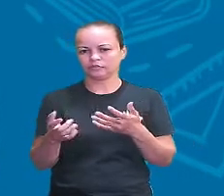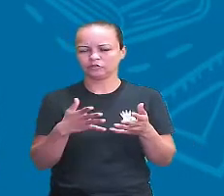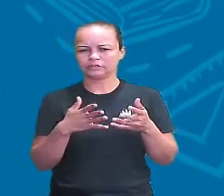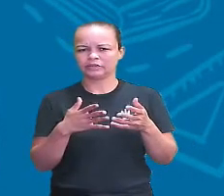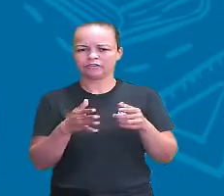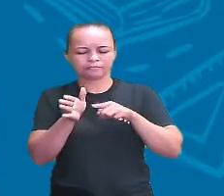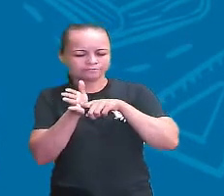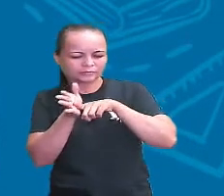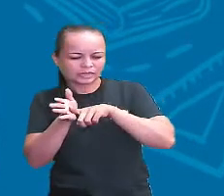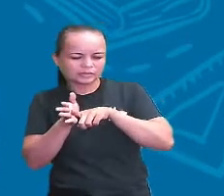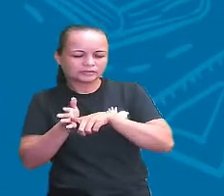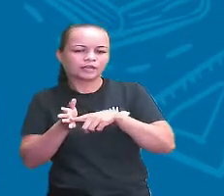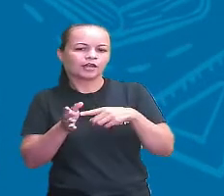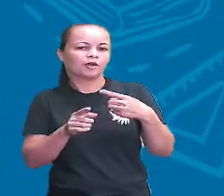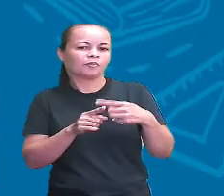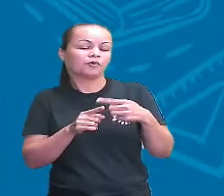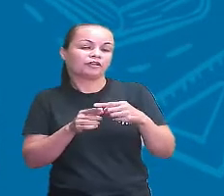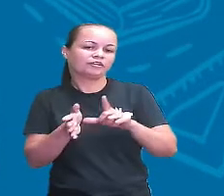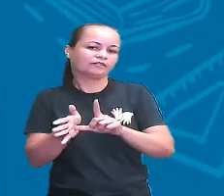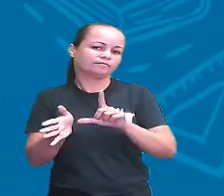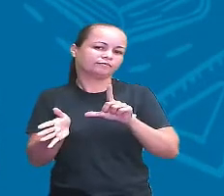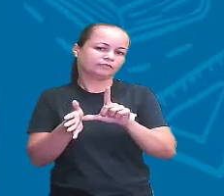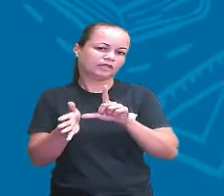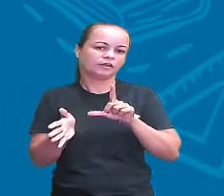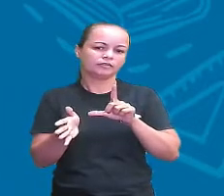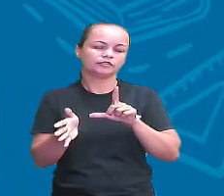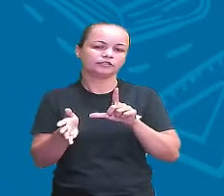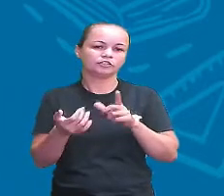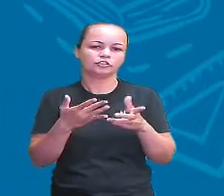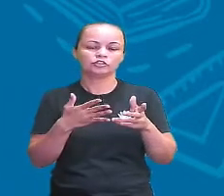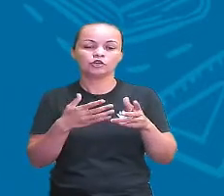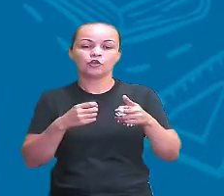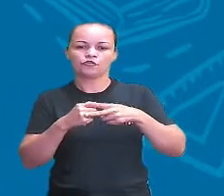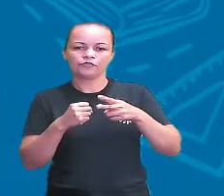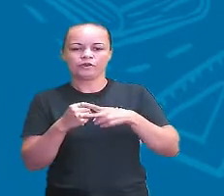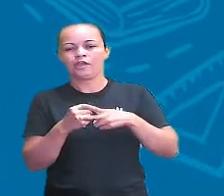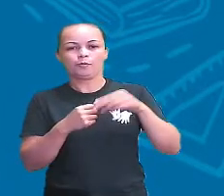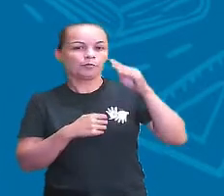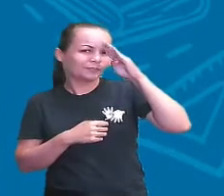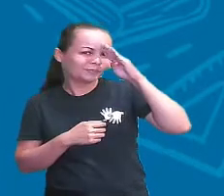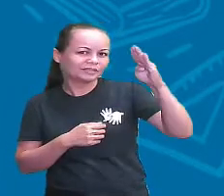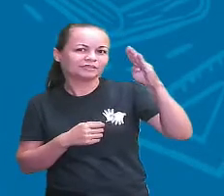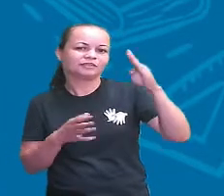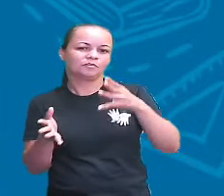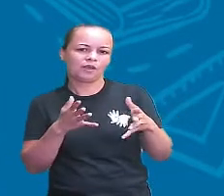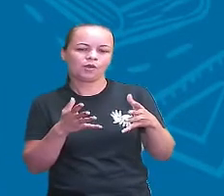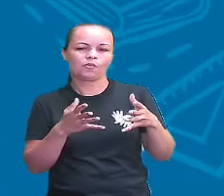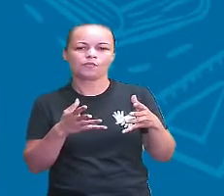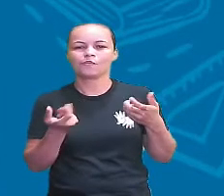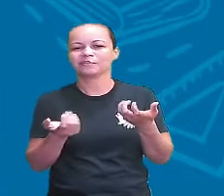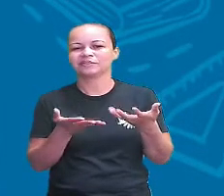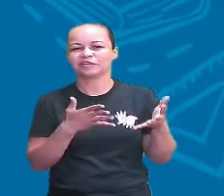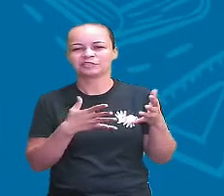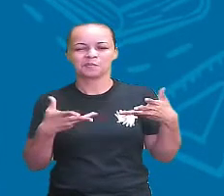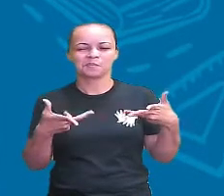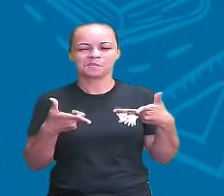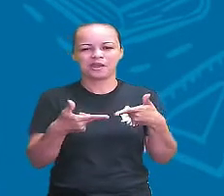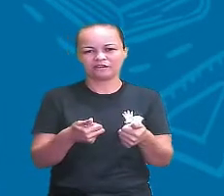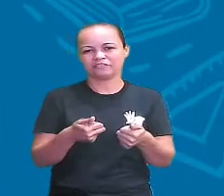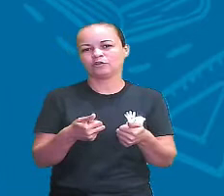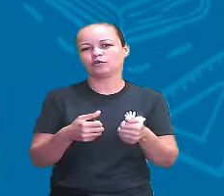analisar aí, porque vai estar antes dele, do verbo principal, estará o abençoado, lindo, maravilhoso advérbio